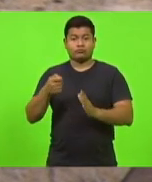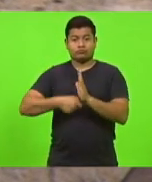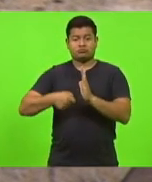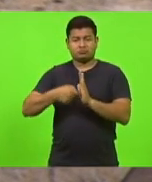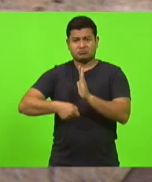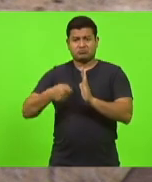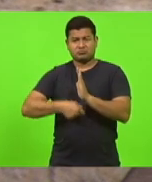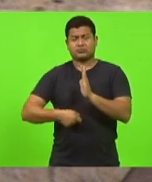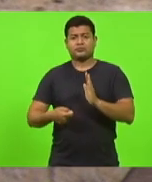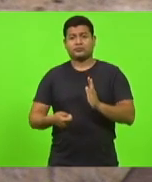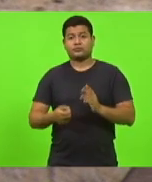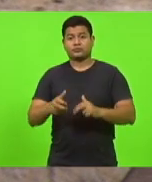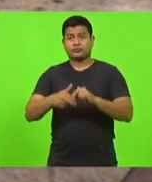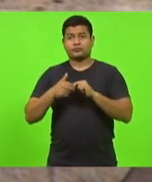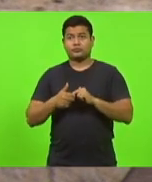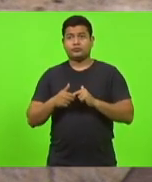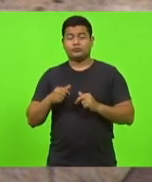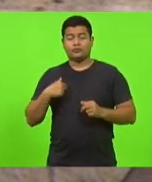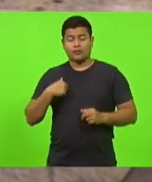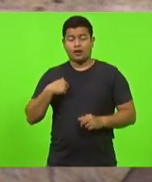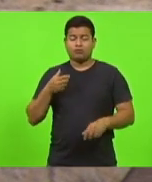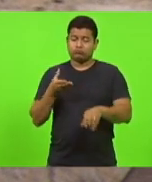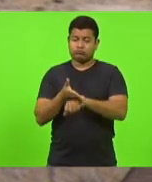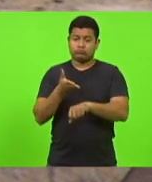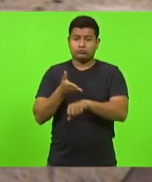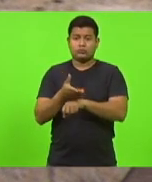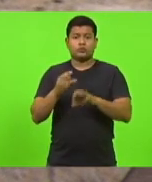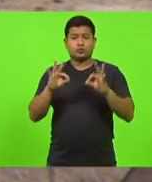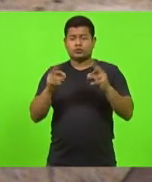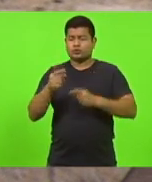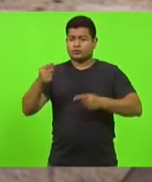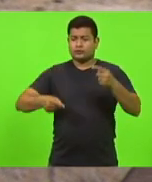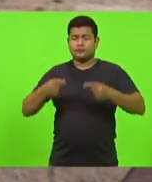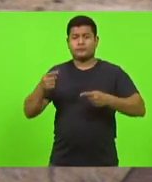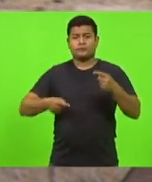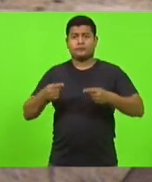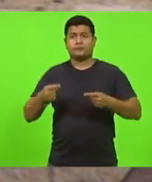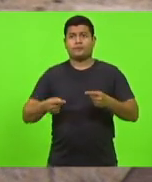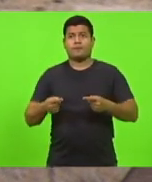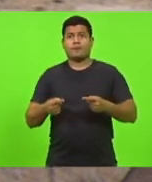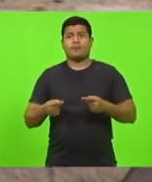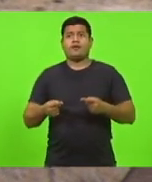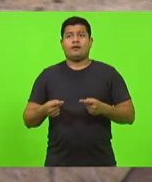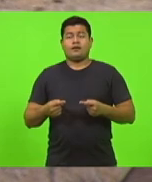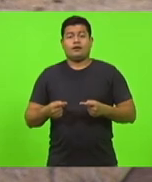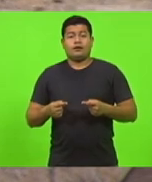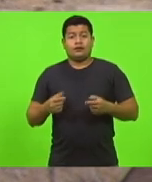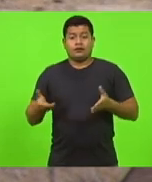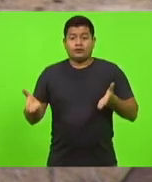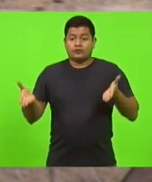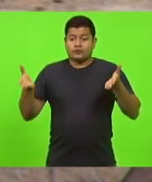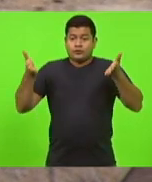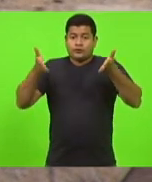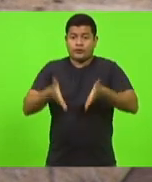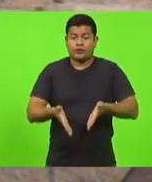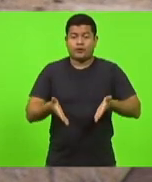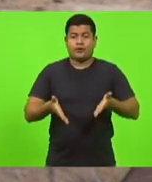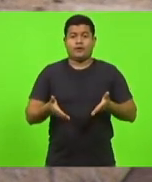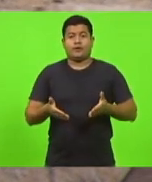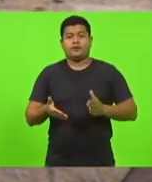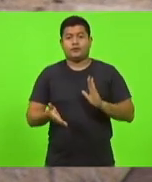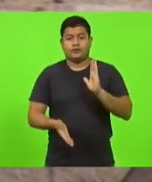senhor presidente, por ter participado de toda essa discussão que veio a culminar com esse aumento